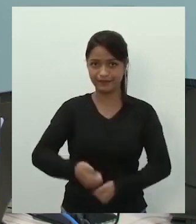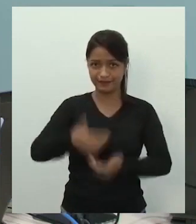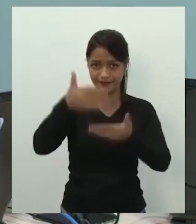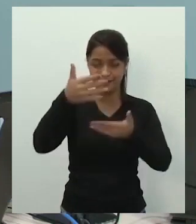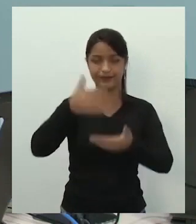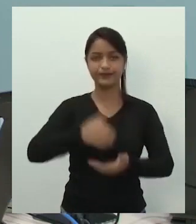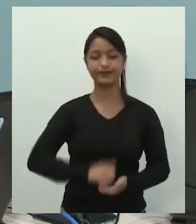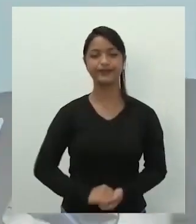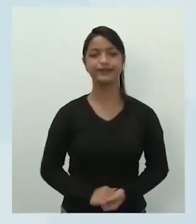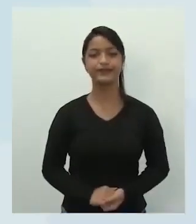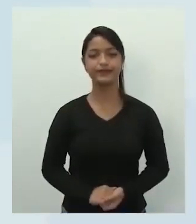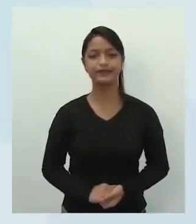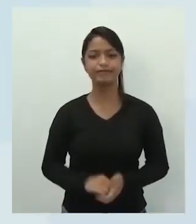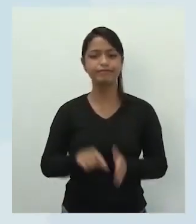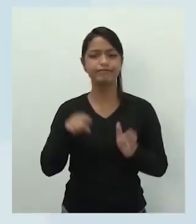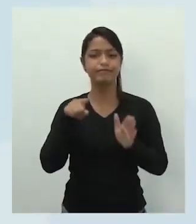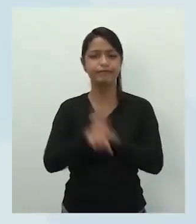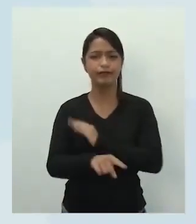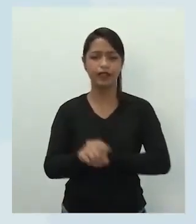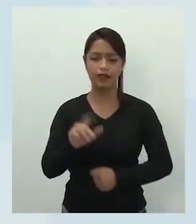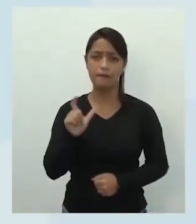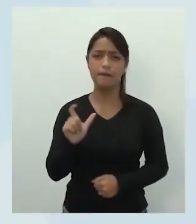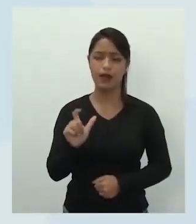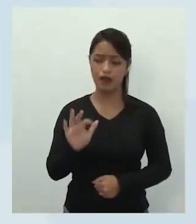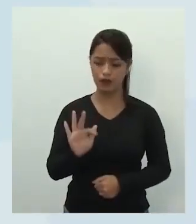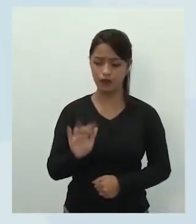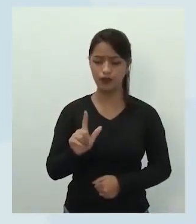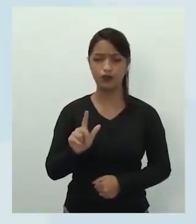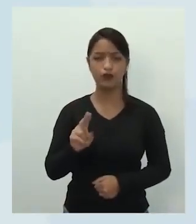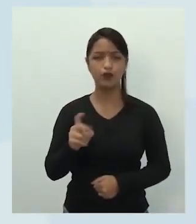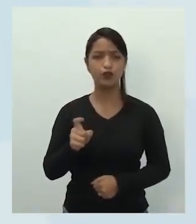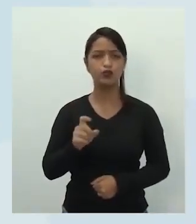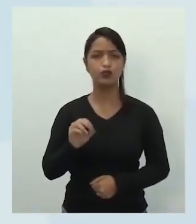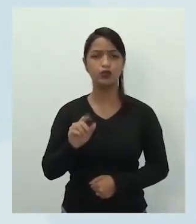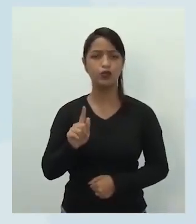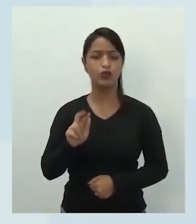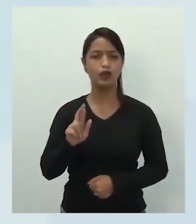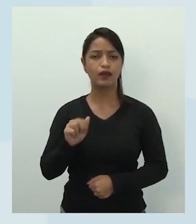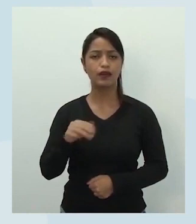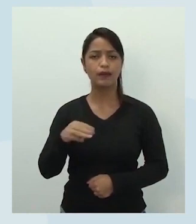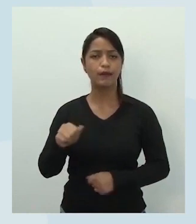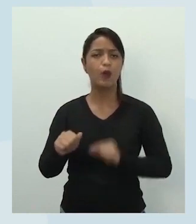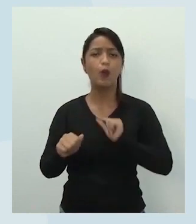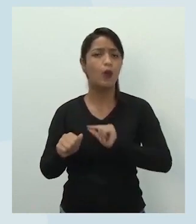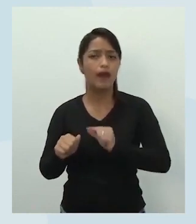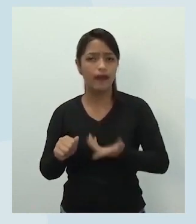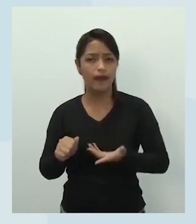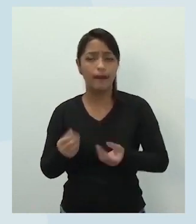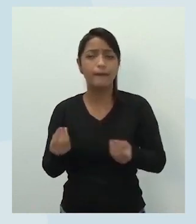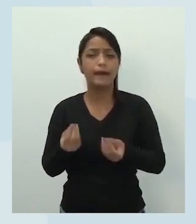a pergunta: o que é um fluxograma e para que serve?